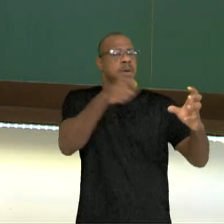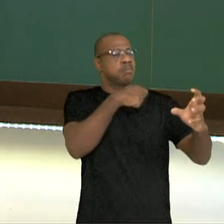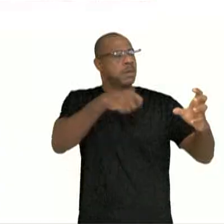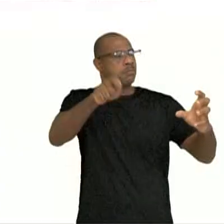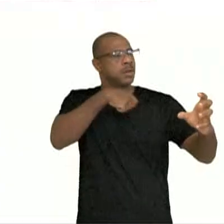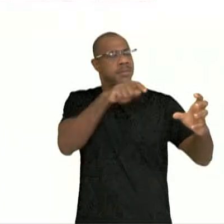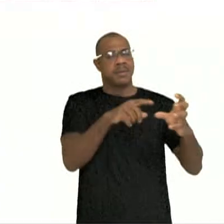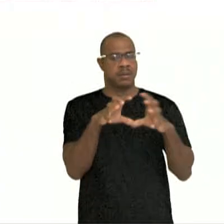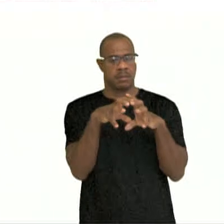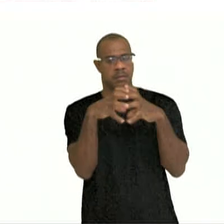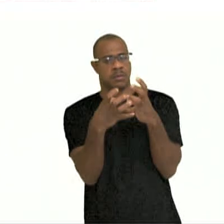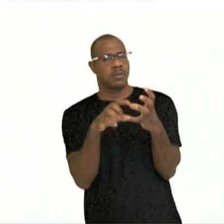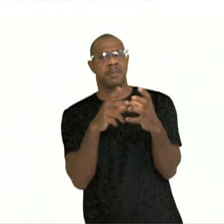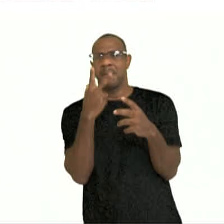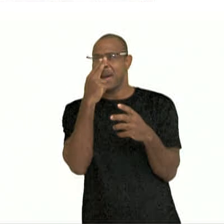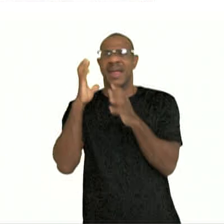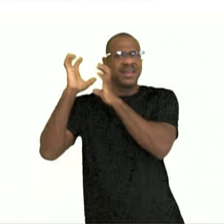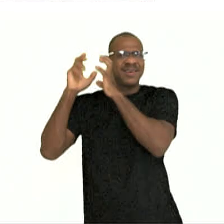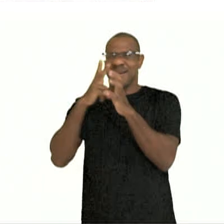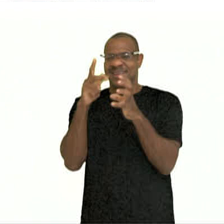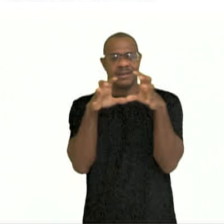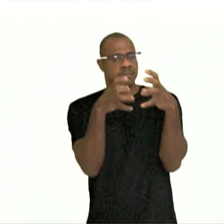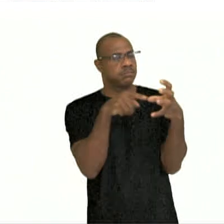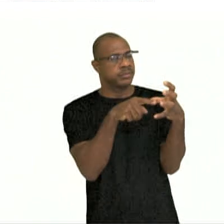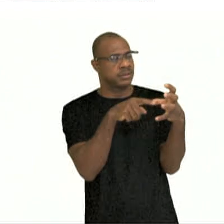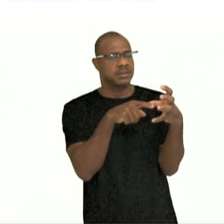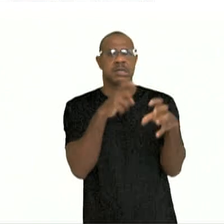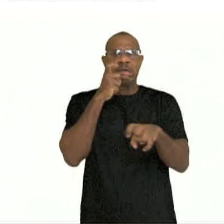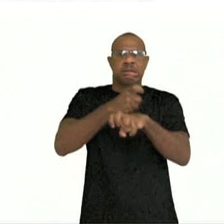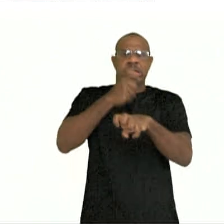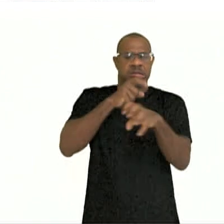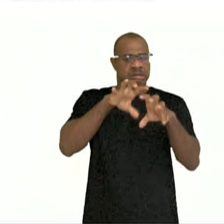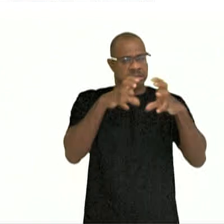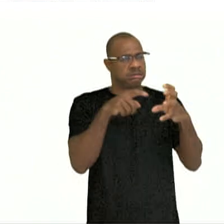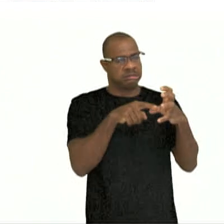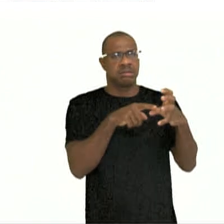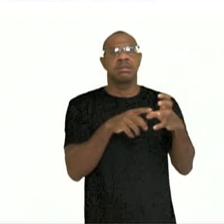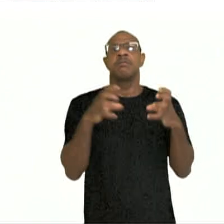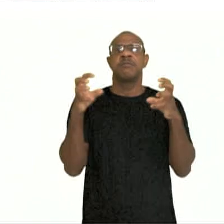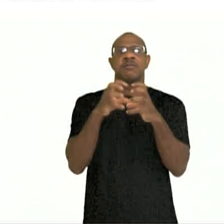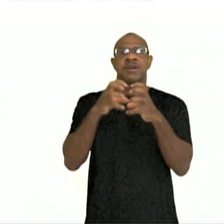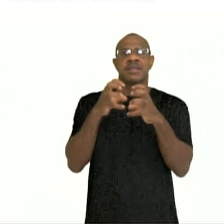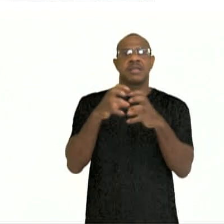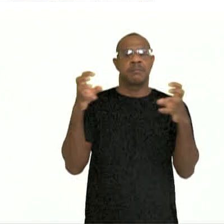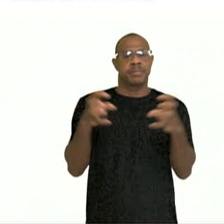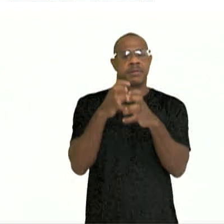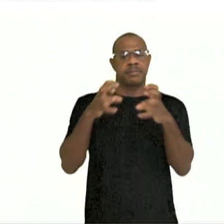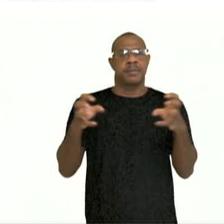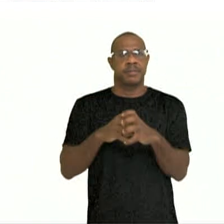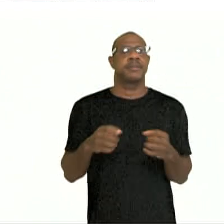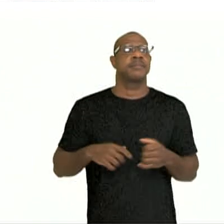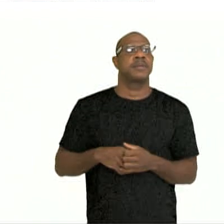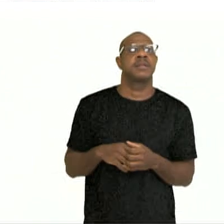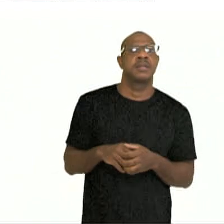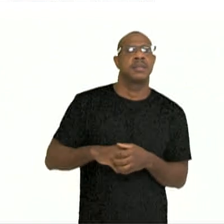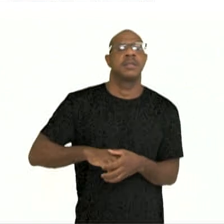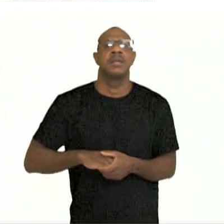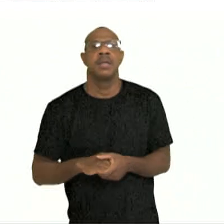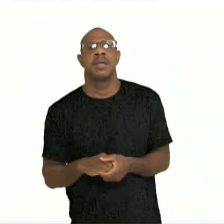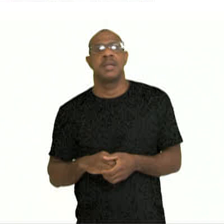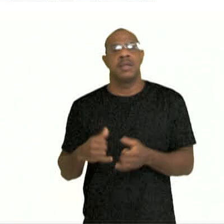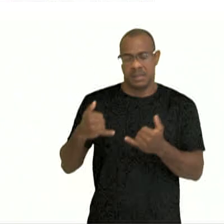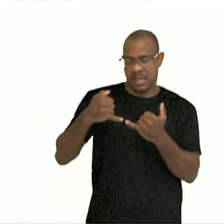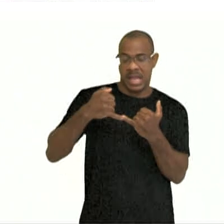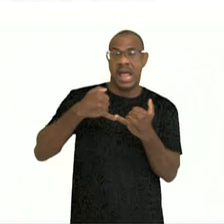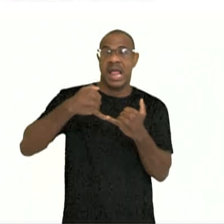musicais e aí, a partir dali, ele usava madeira, prego, linha de ano, que é a linha de nylon, né? Na minha cidade a gente chama de linha de ano, não sei porque